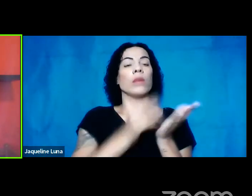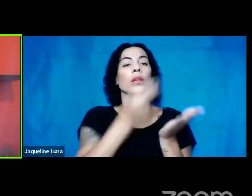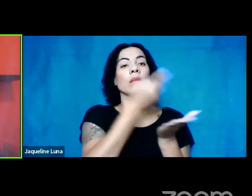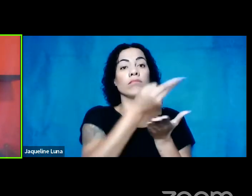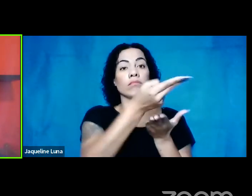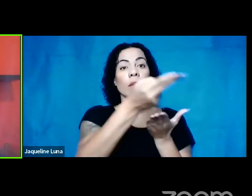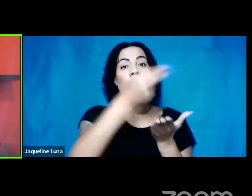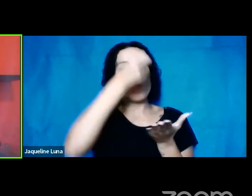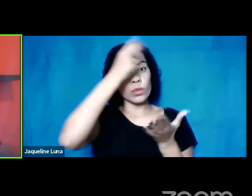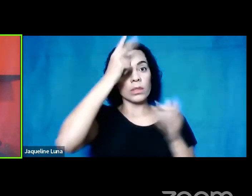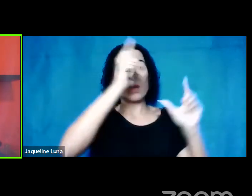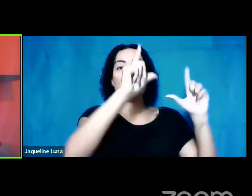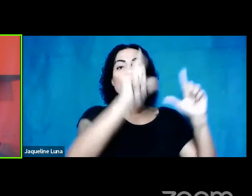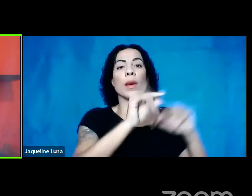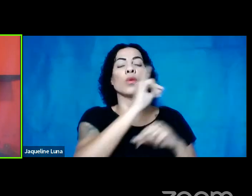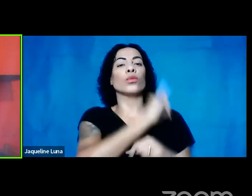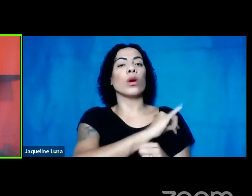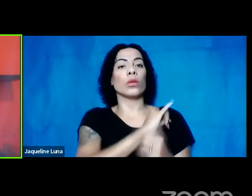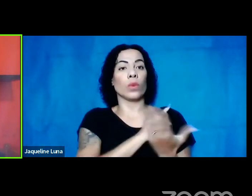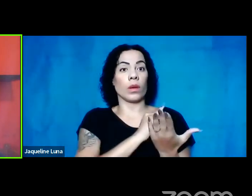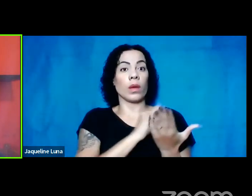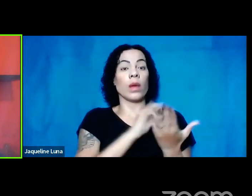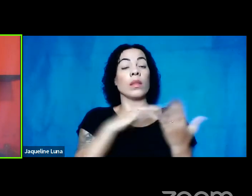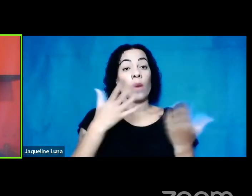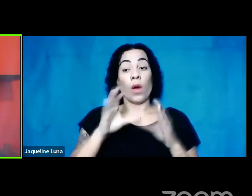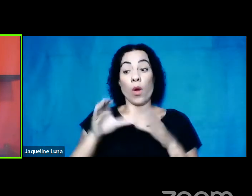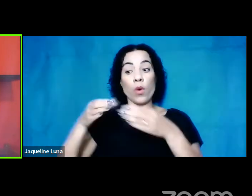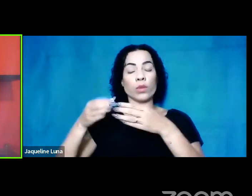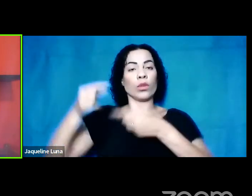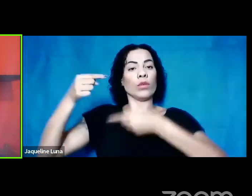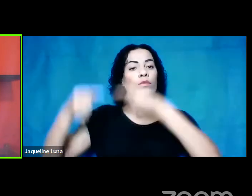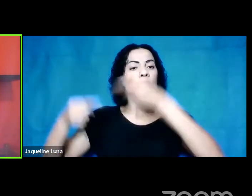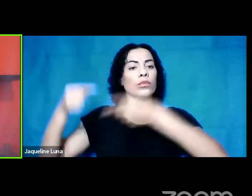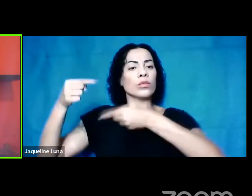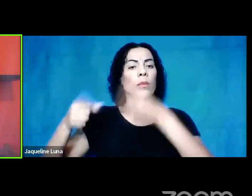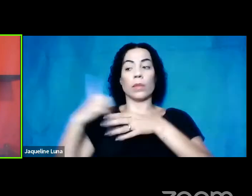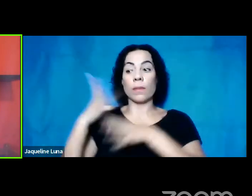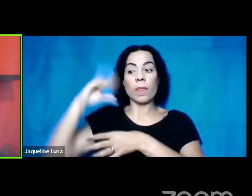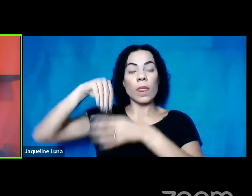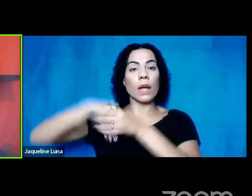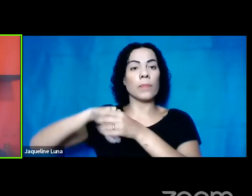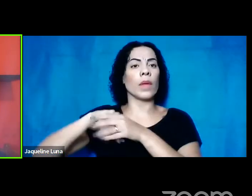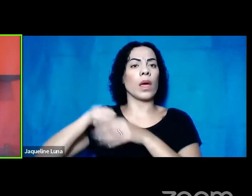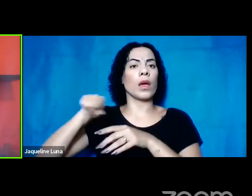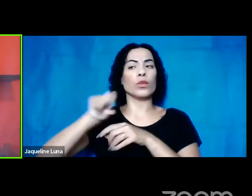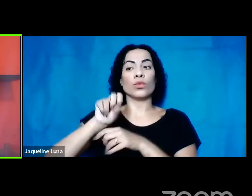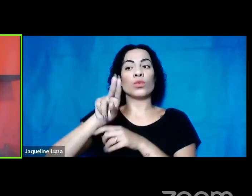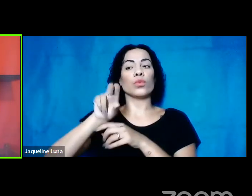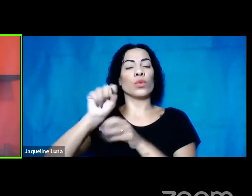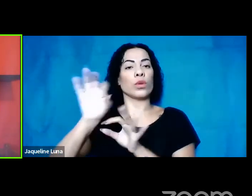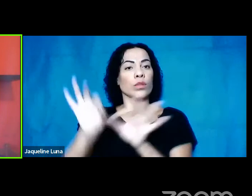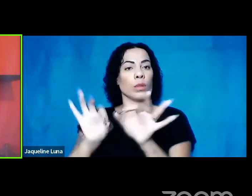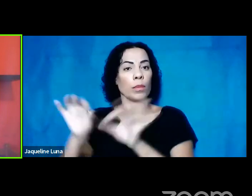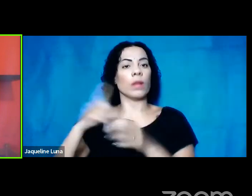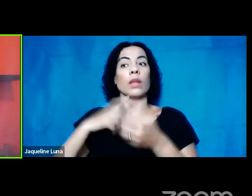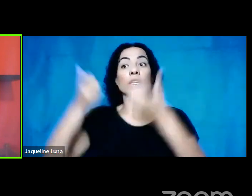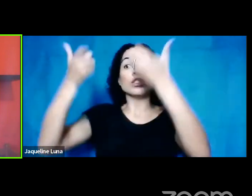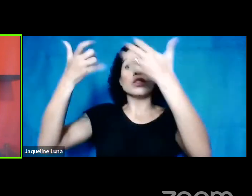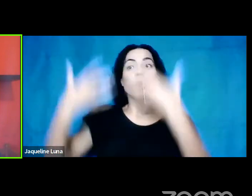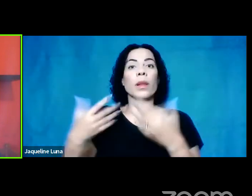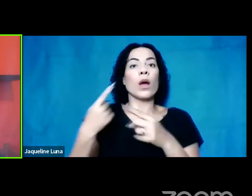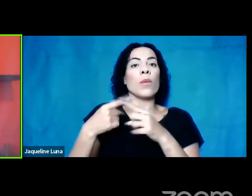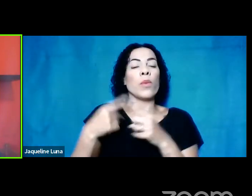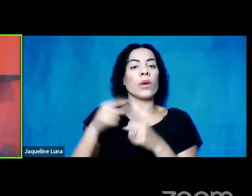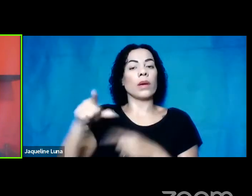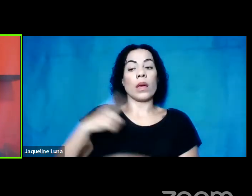Ou seja, né, é aquele conjunto de debates que compõem o projeto do SUS, que justificam a existência do SUS e que